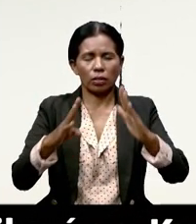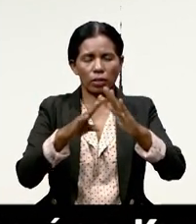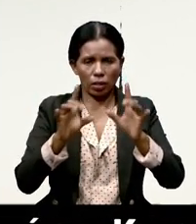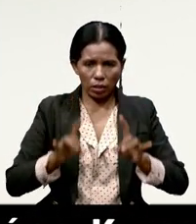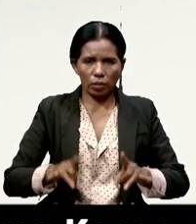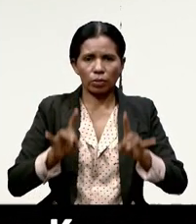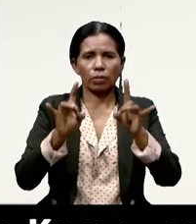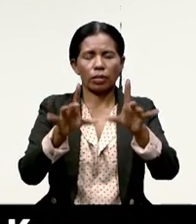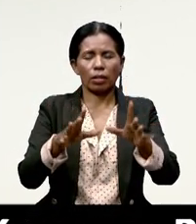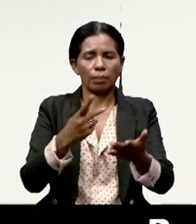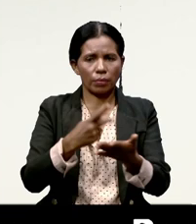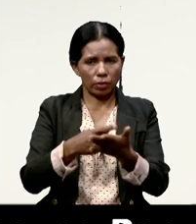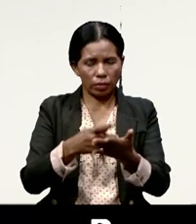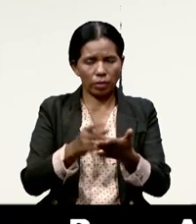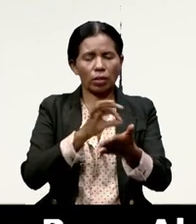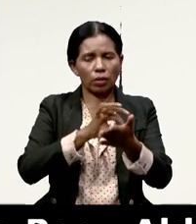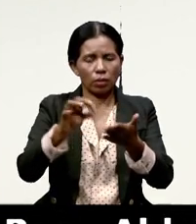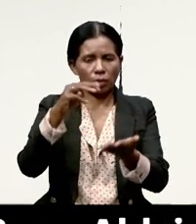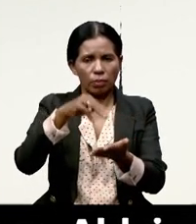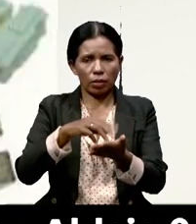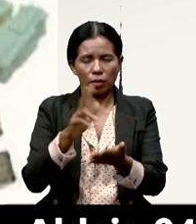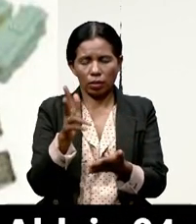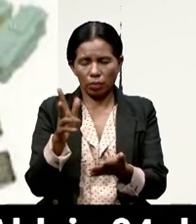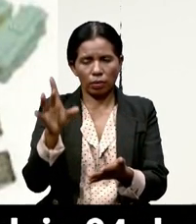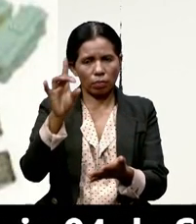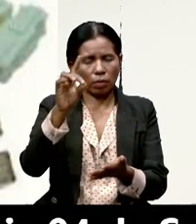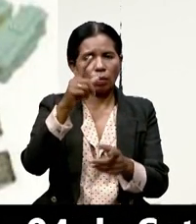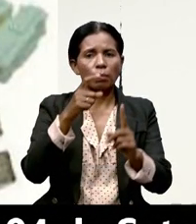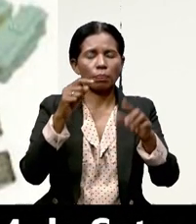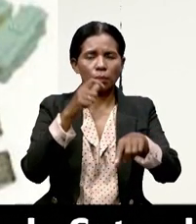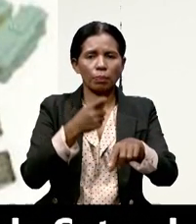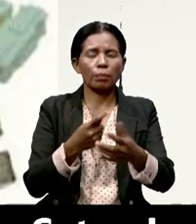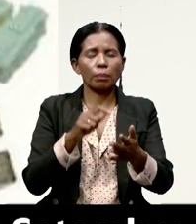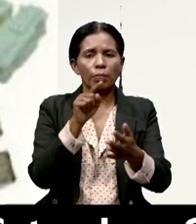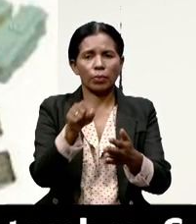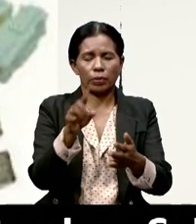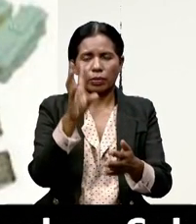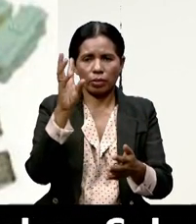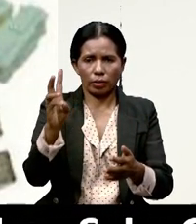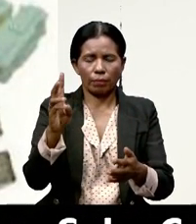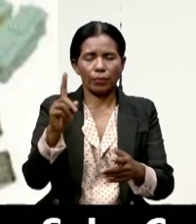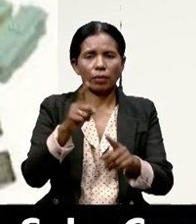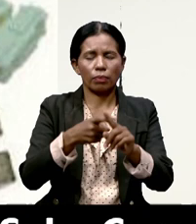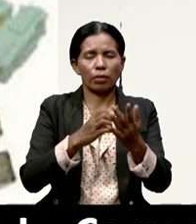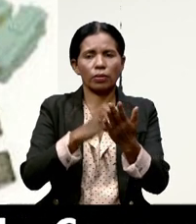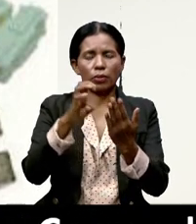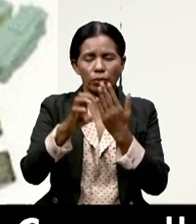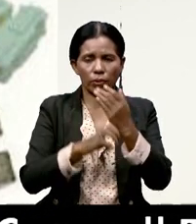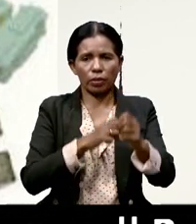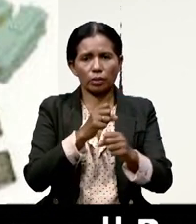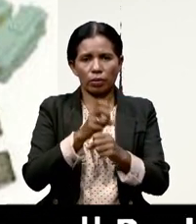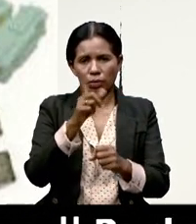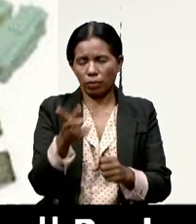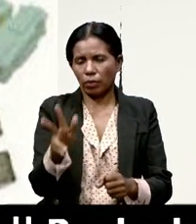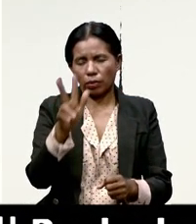Austrália. Projeto refere conta homilhão tornulo resinualo.nen no ia duração rahuhu si fulan julho tina rihun rua runo resin